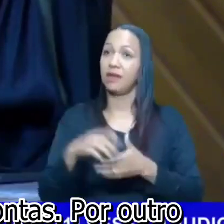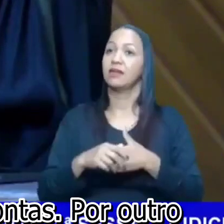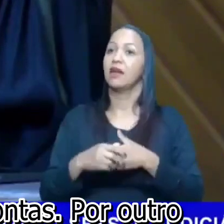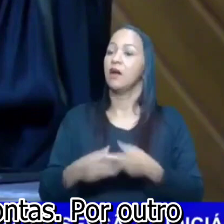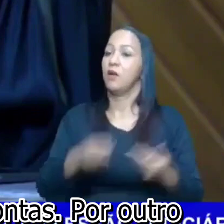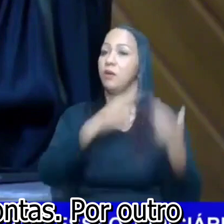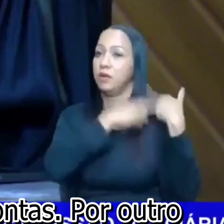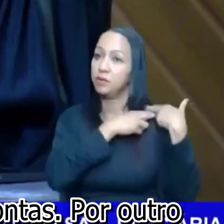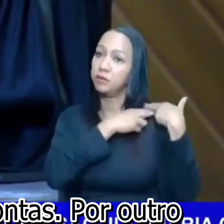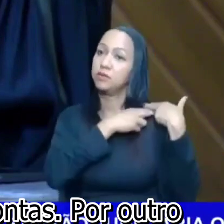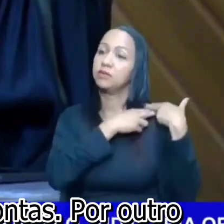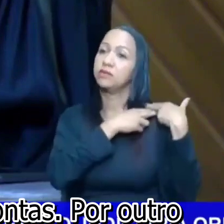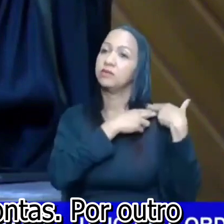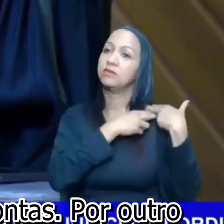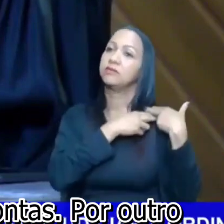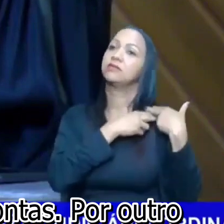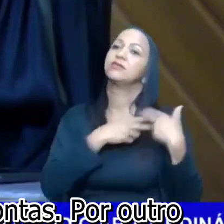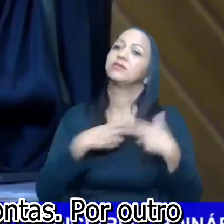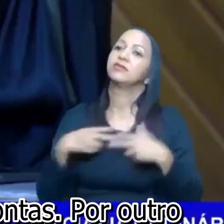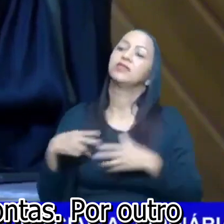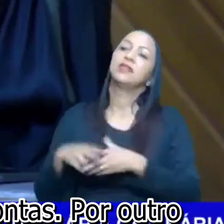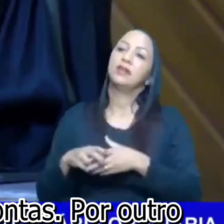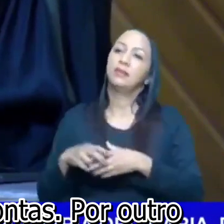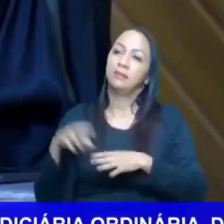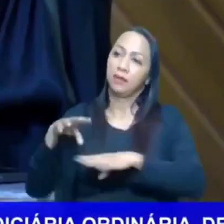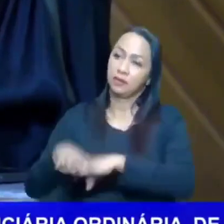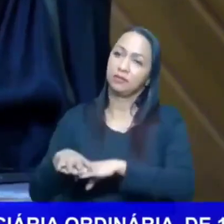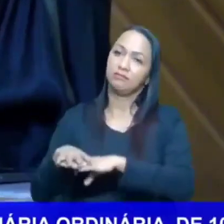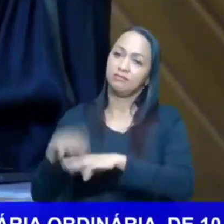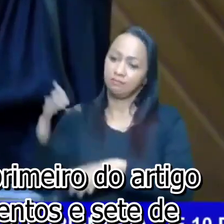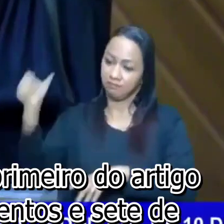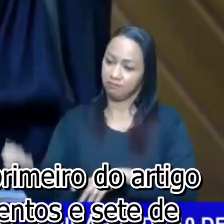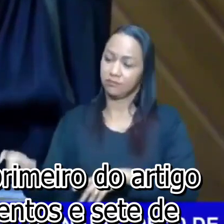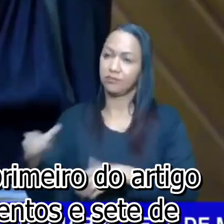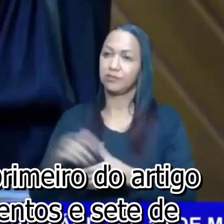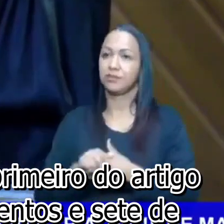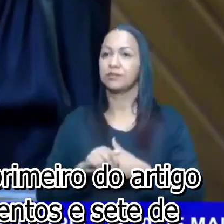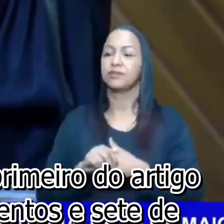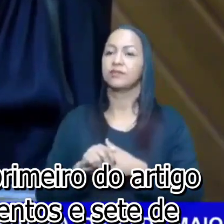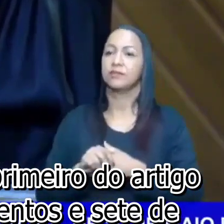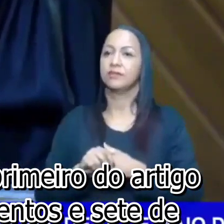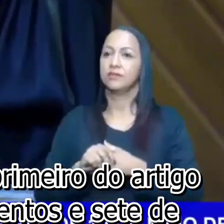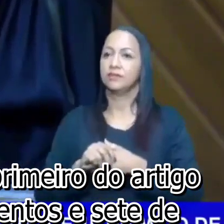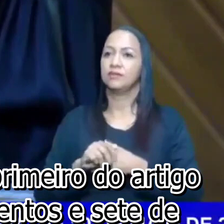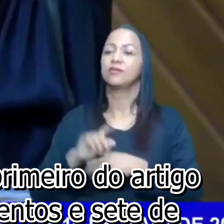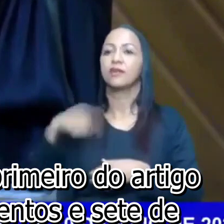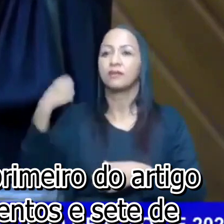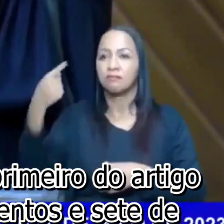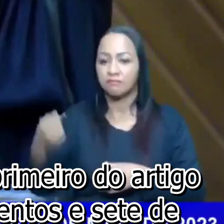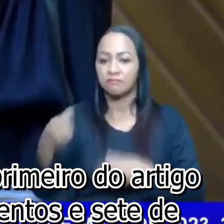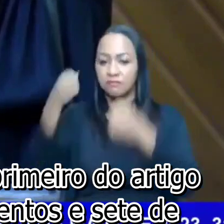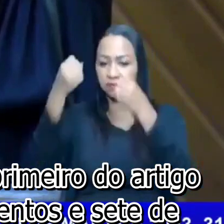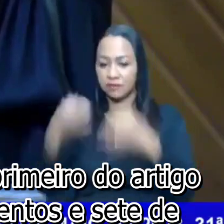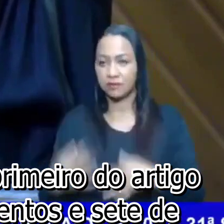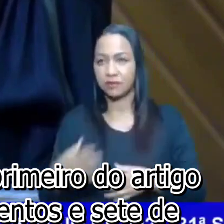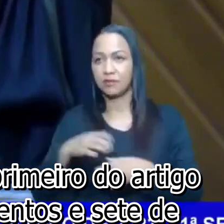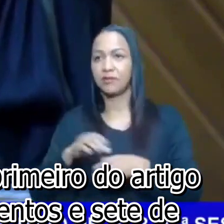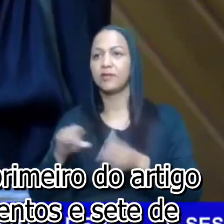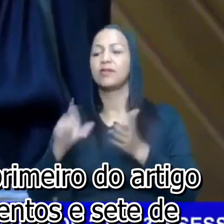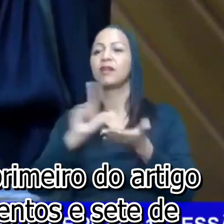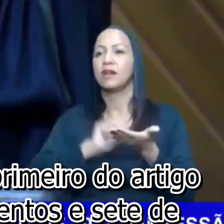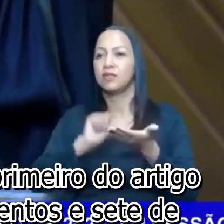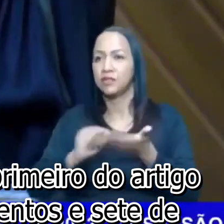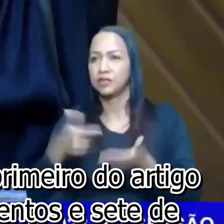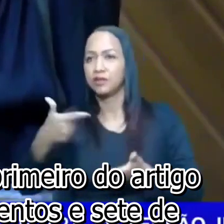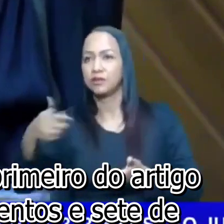como responsável pela contabilidade das contas. Por outro lado, conforme se depreende da leitura do parágrafo 1º do artigo 25